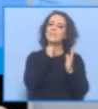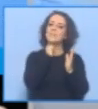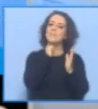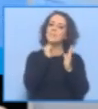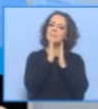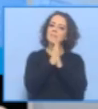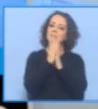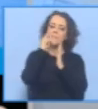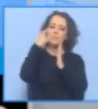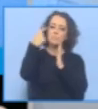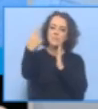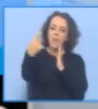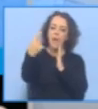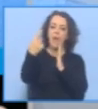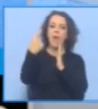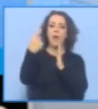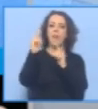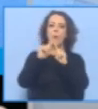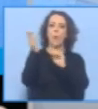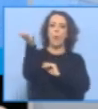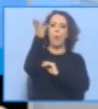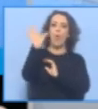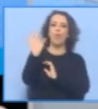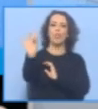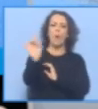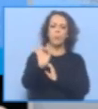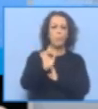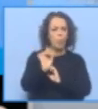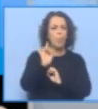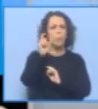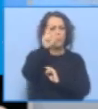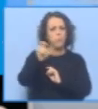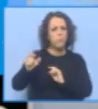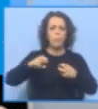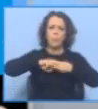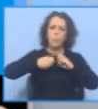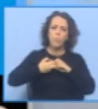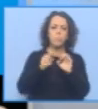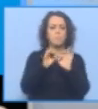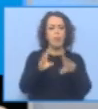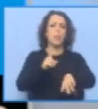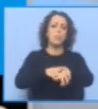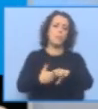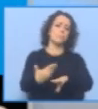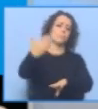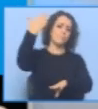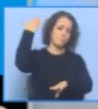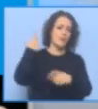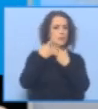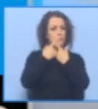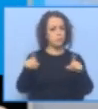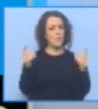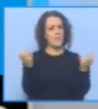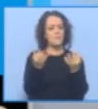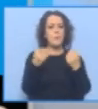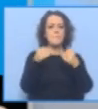feita de carne e osso, que teve os problemas que nós temos, noutro contexto, noutra época, mas em termos